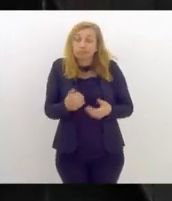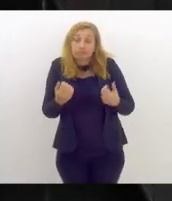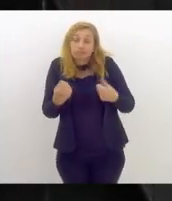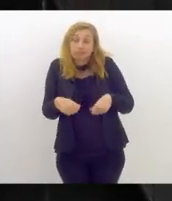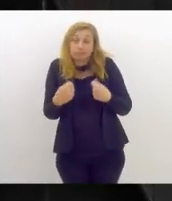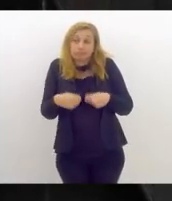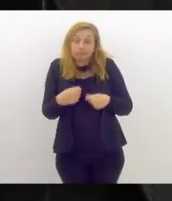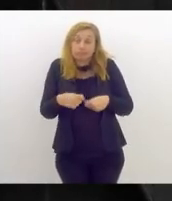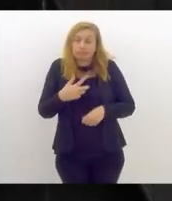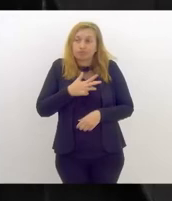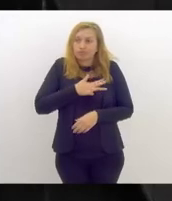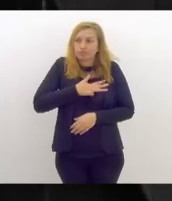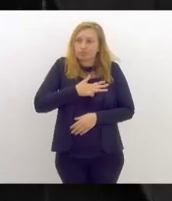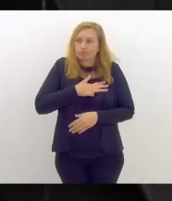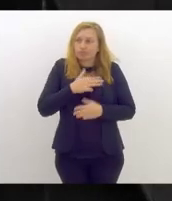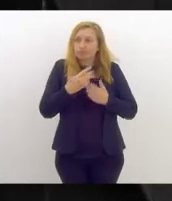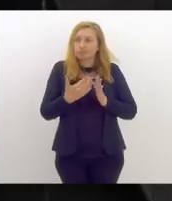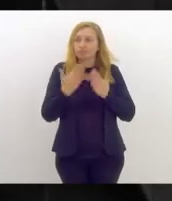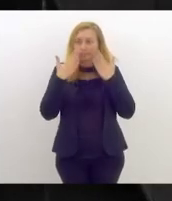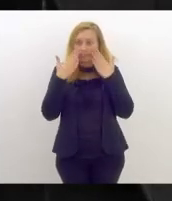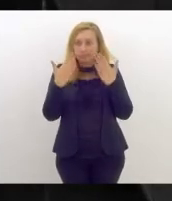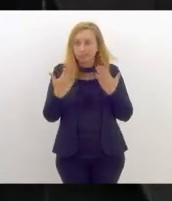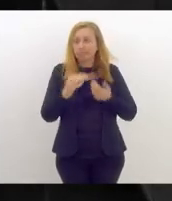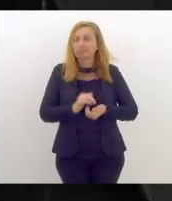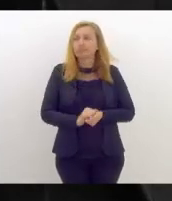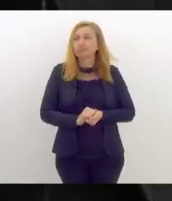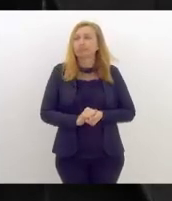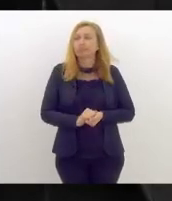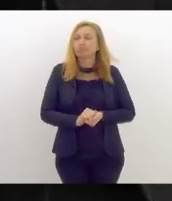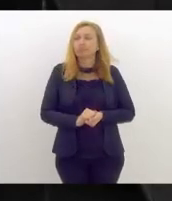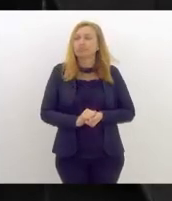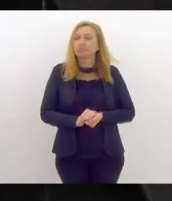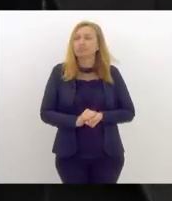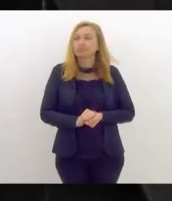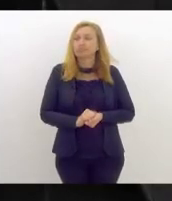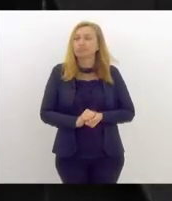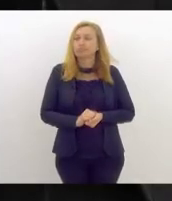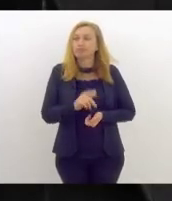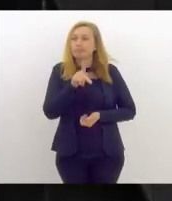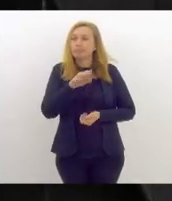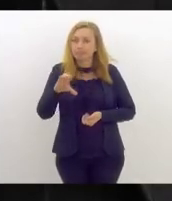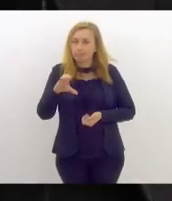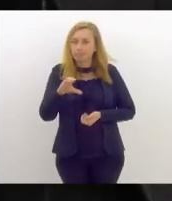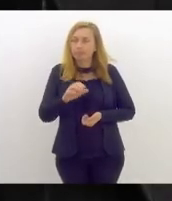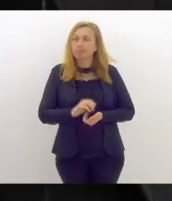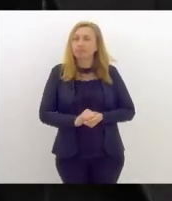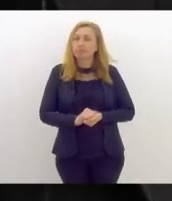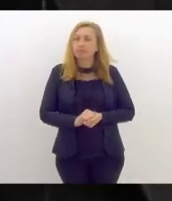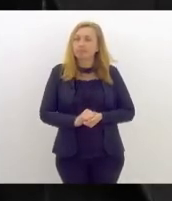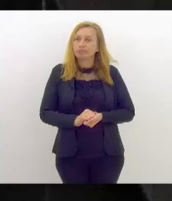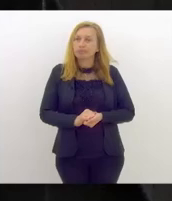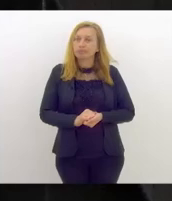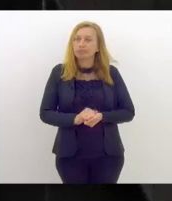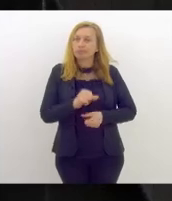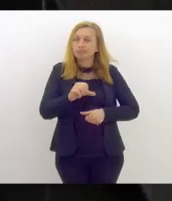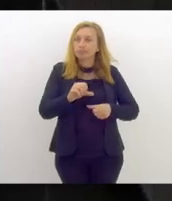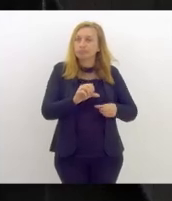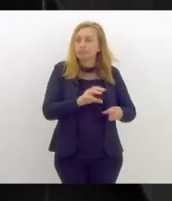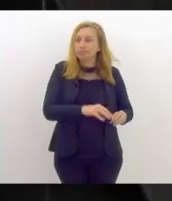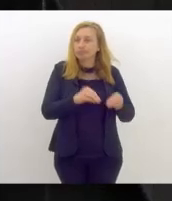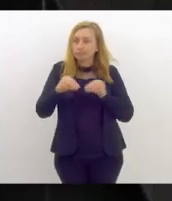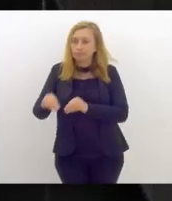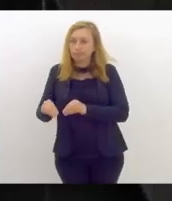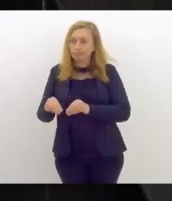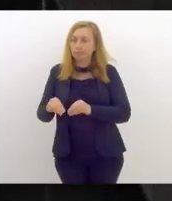necessidade que Lula apresentou de fazer uma PEC é chamada PEC da transição não é isso